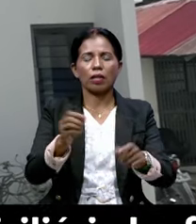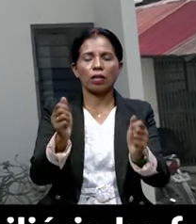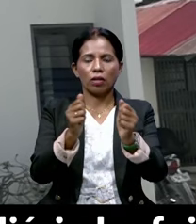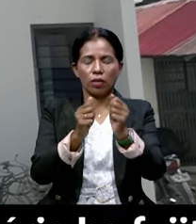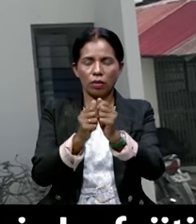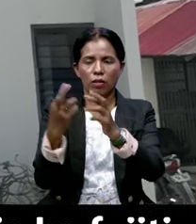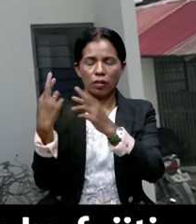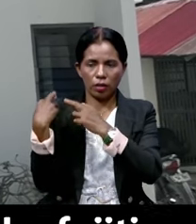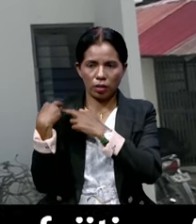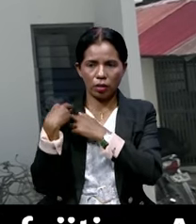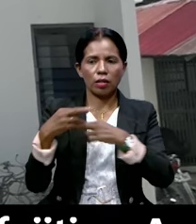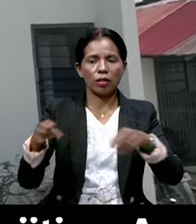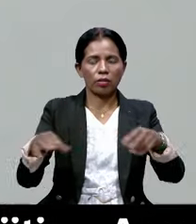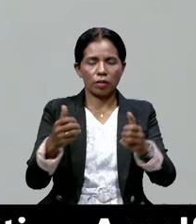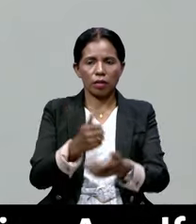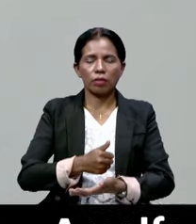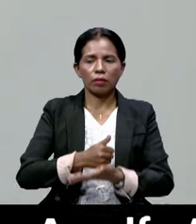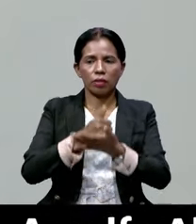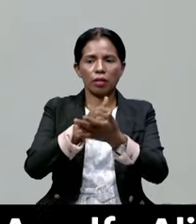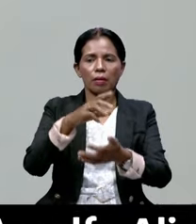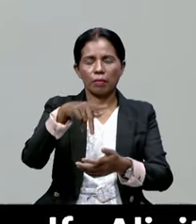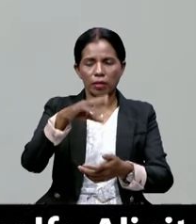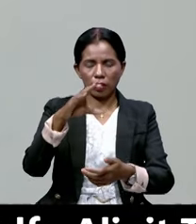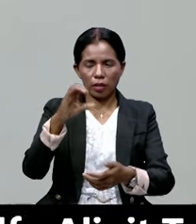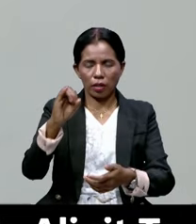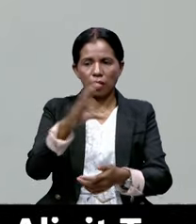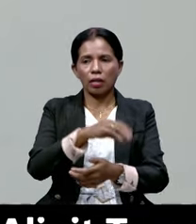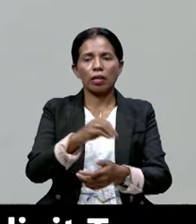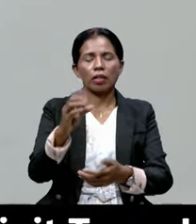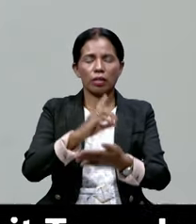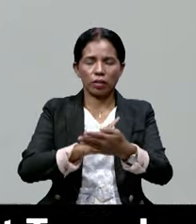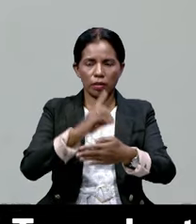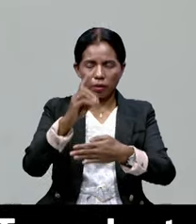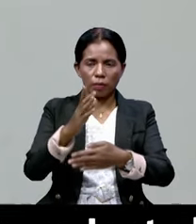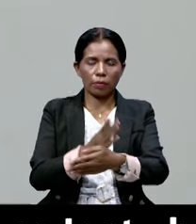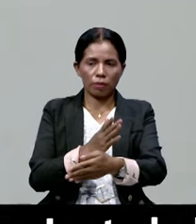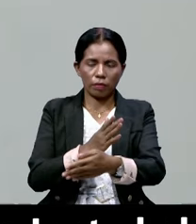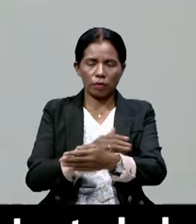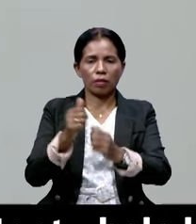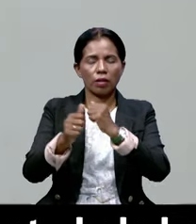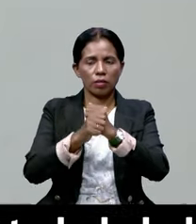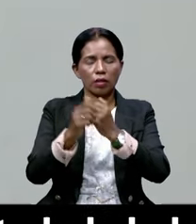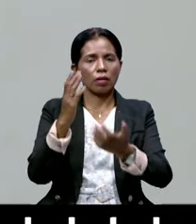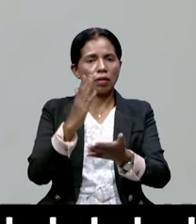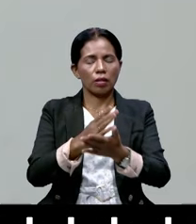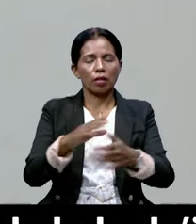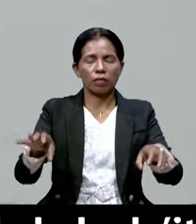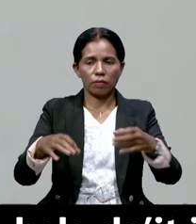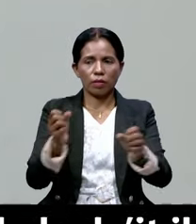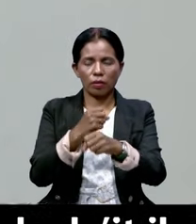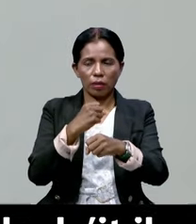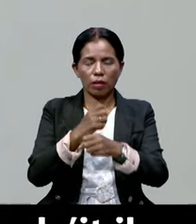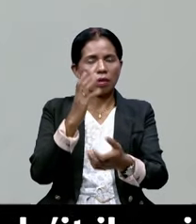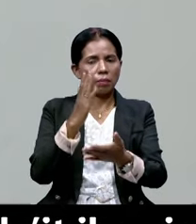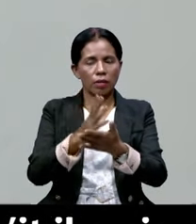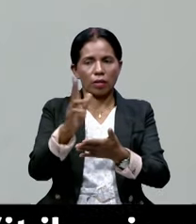responsável para assistência à autoridade judiciária Sira, desenvolve no promove ação prevenção, esforço de halo prevenção